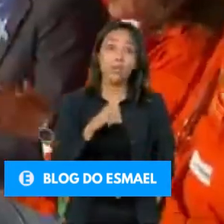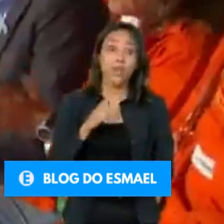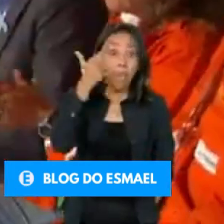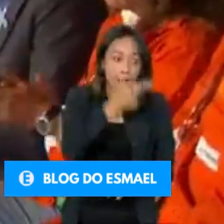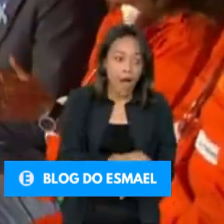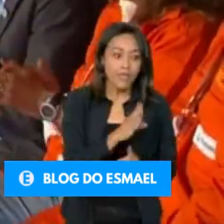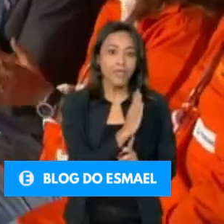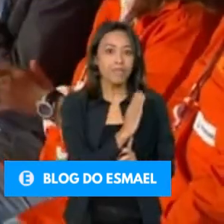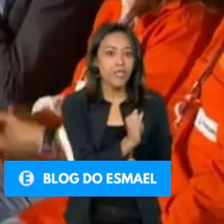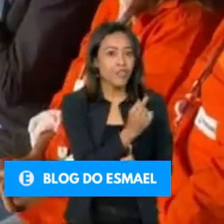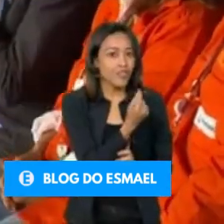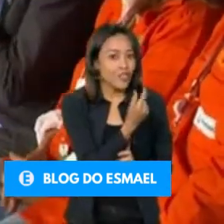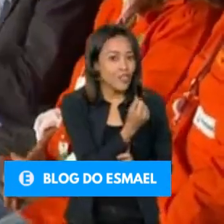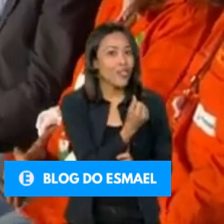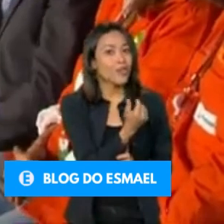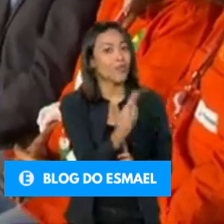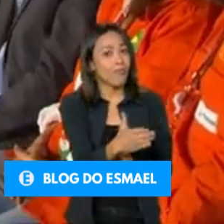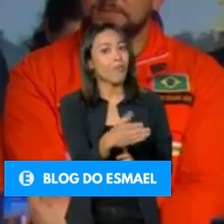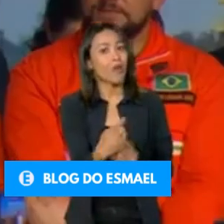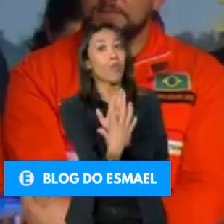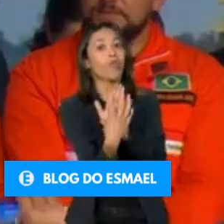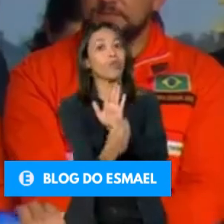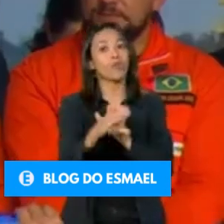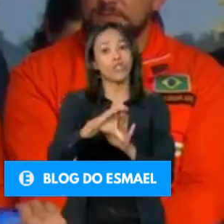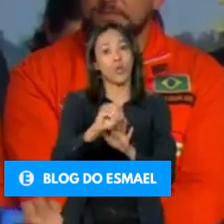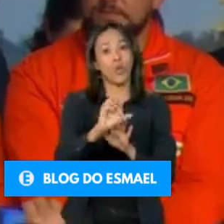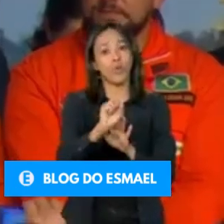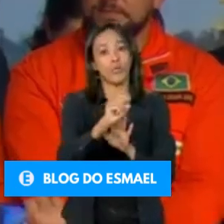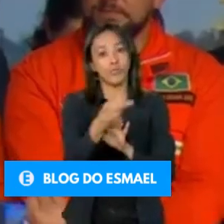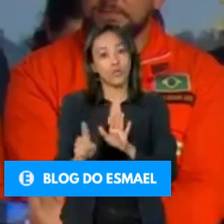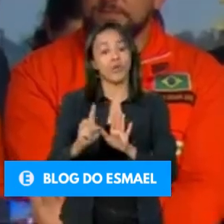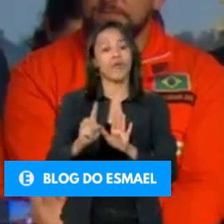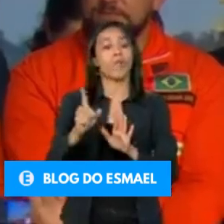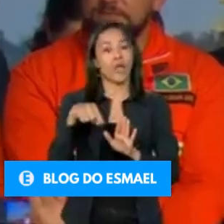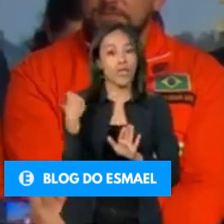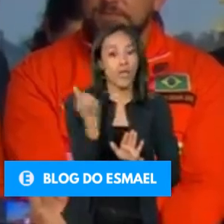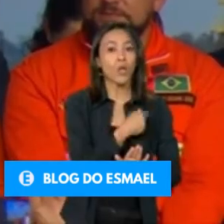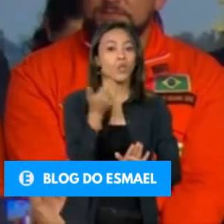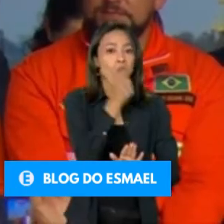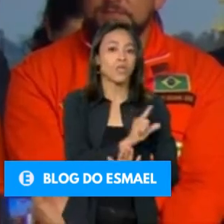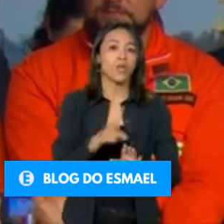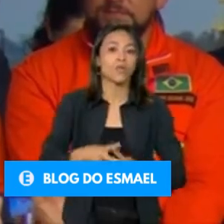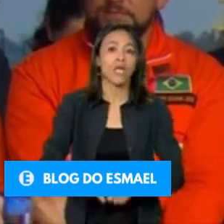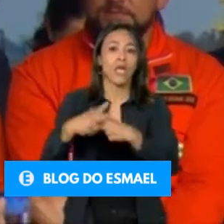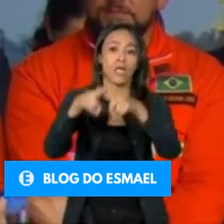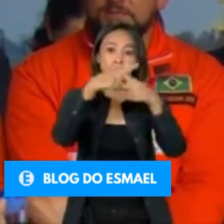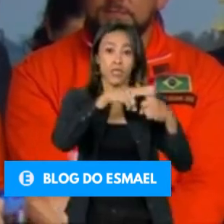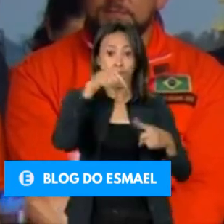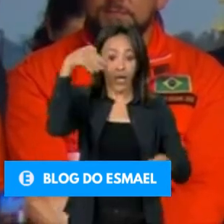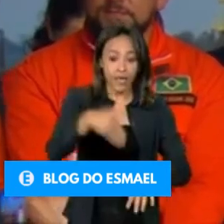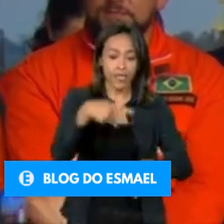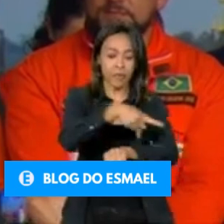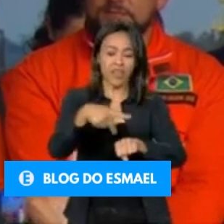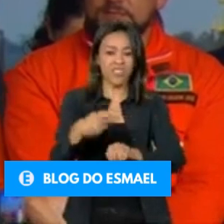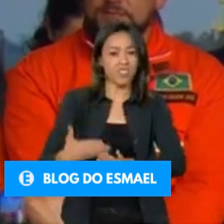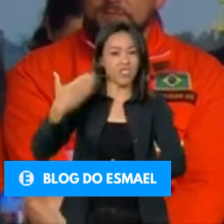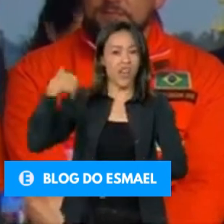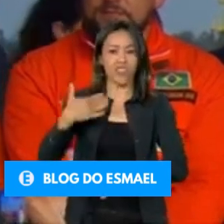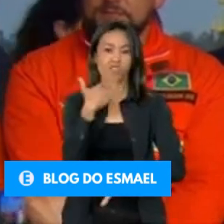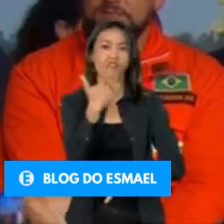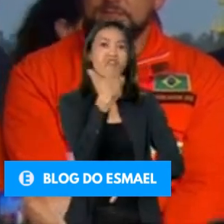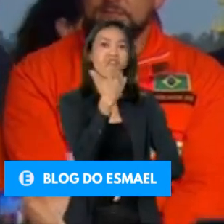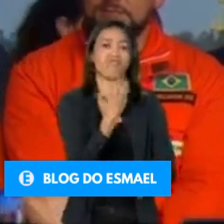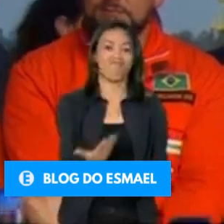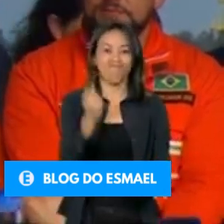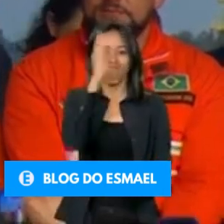investimento e concessões para que a gente possa recuperar esse país que estava totalmente destroçado e abandonado. Quero